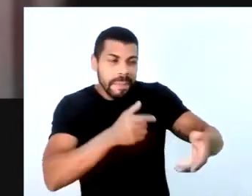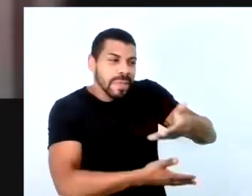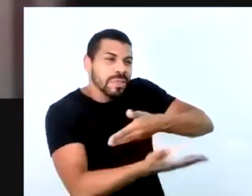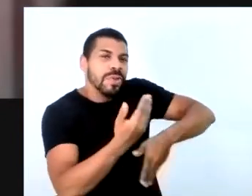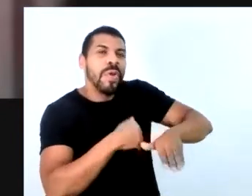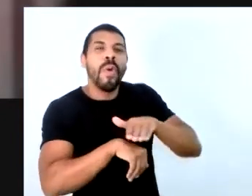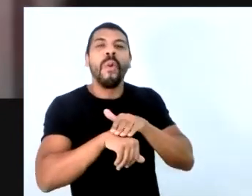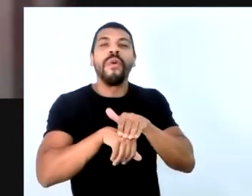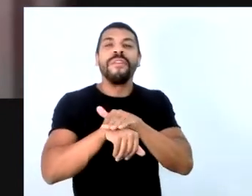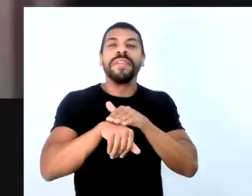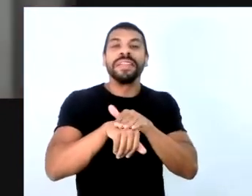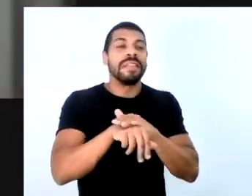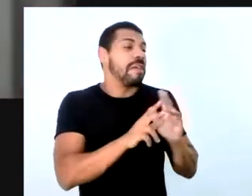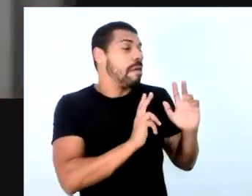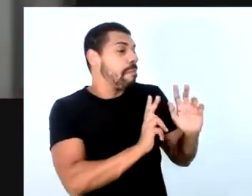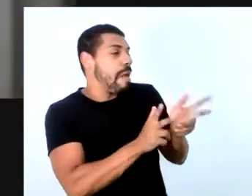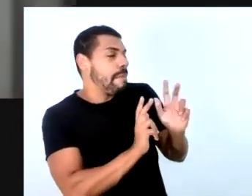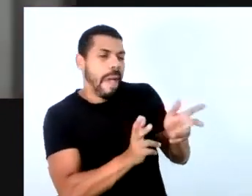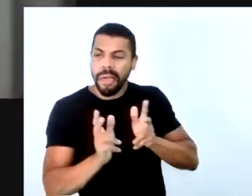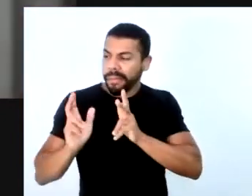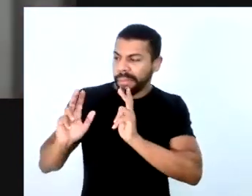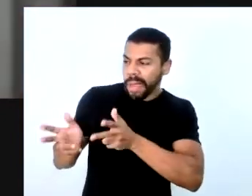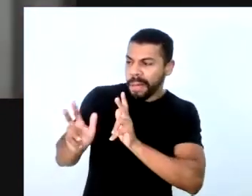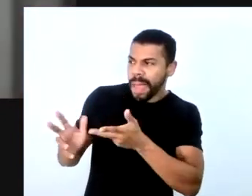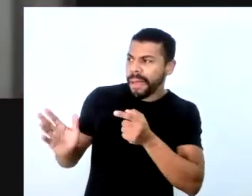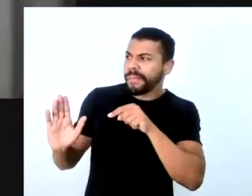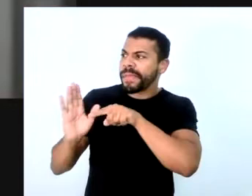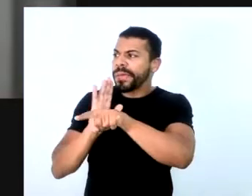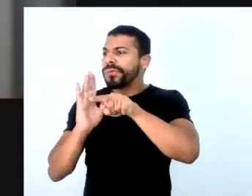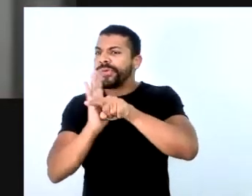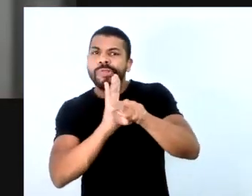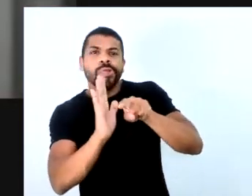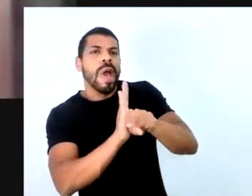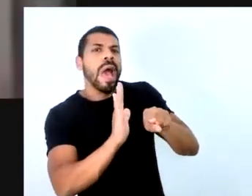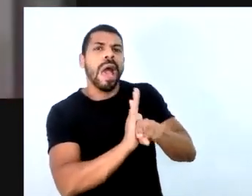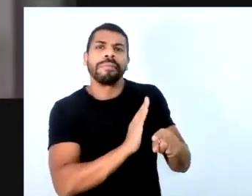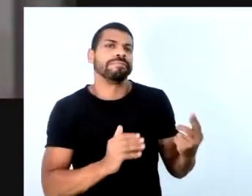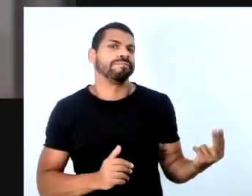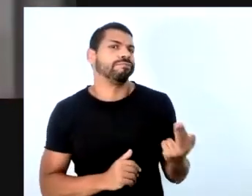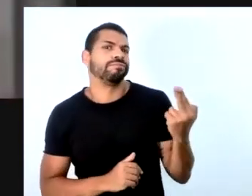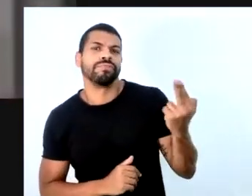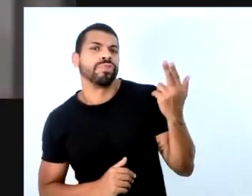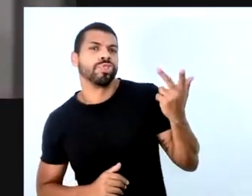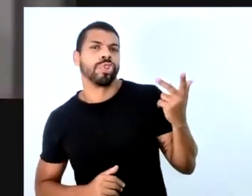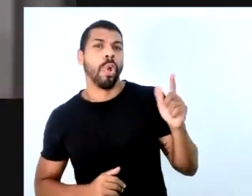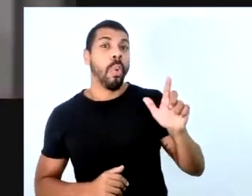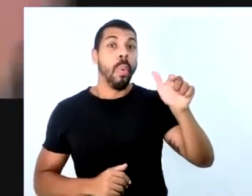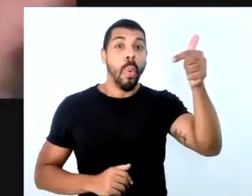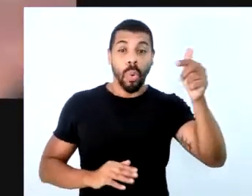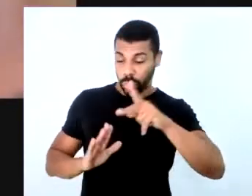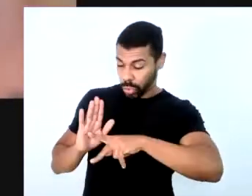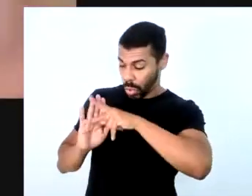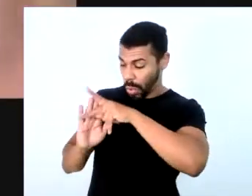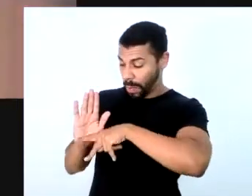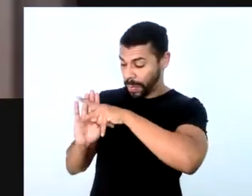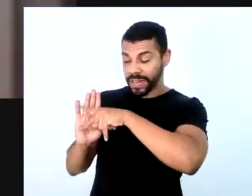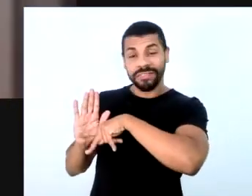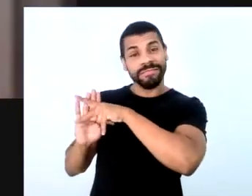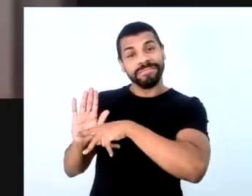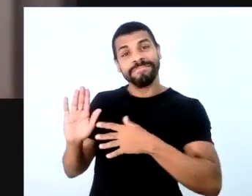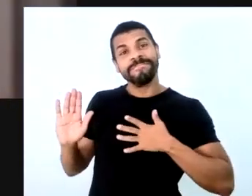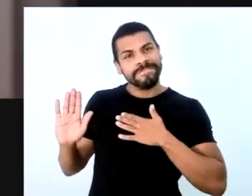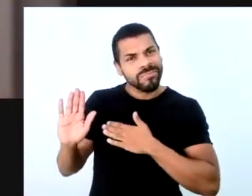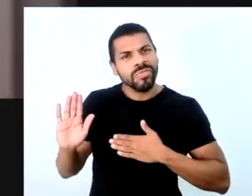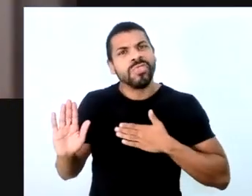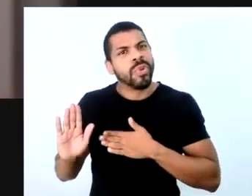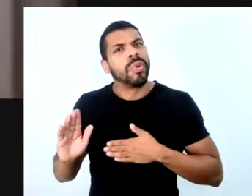principais, trocando com aqueles personagens, conversando com aqueles personagens e questionando a minha montagem, porque como eu não podia fazer, não